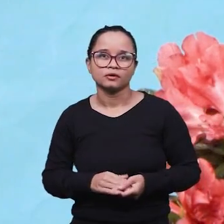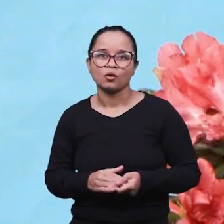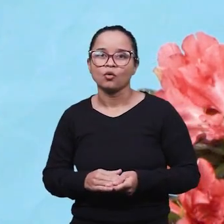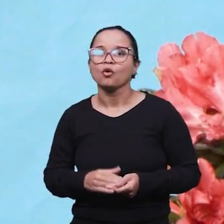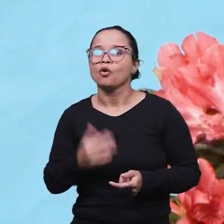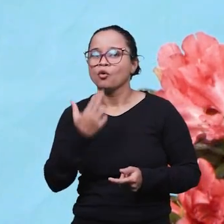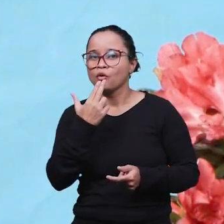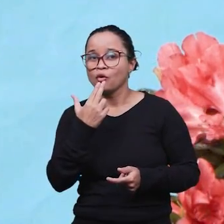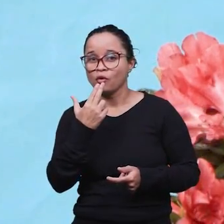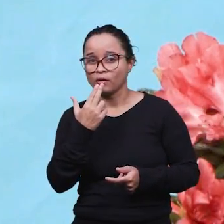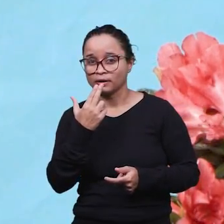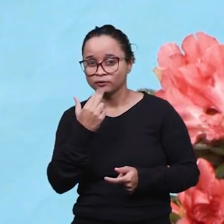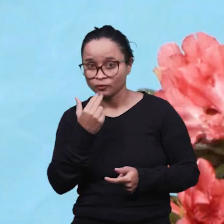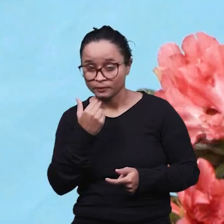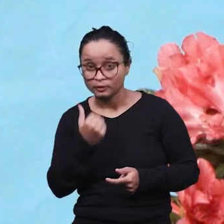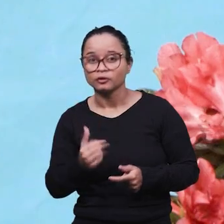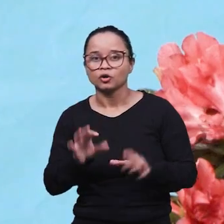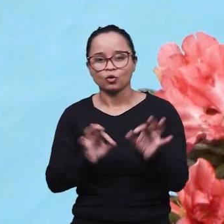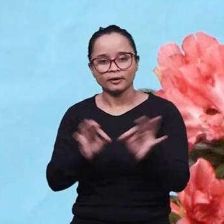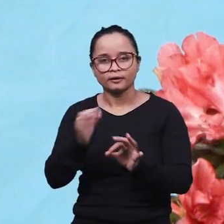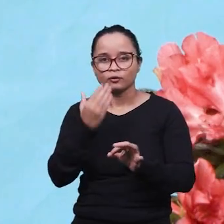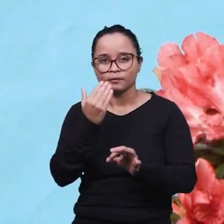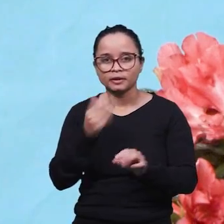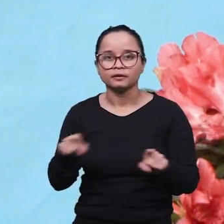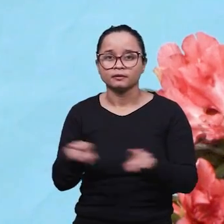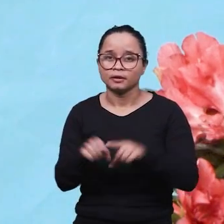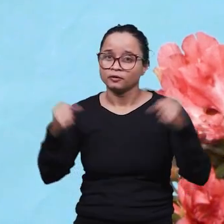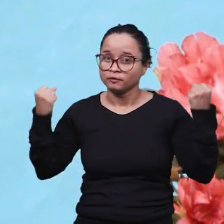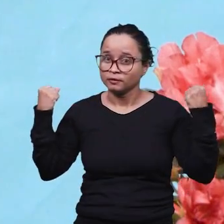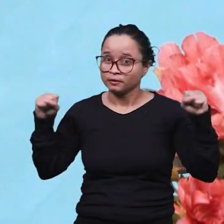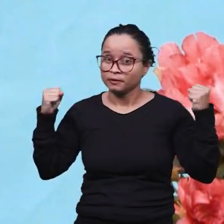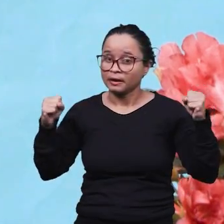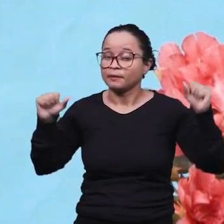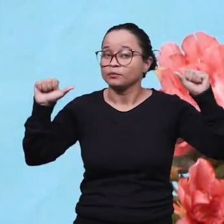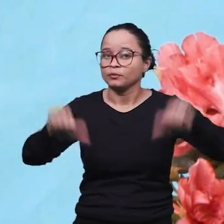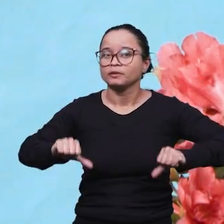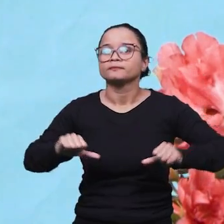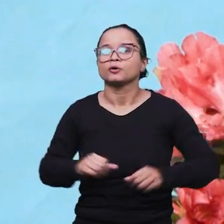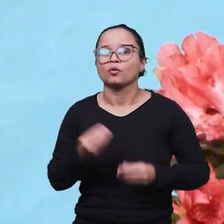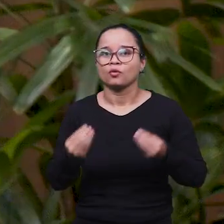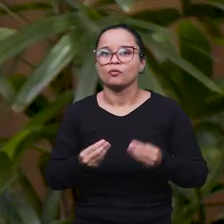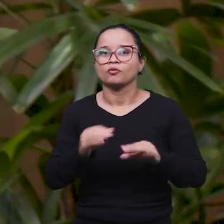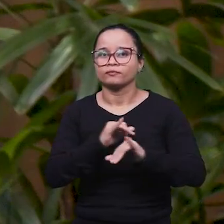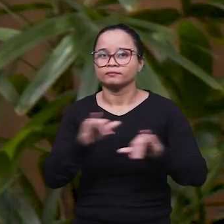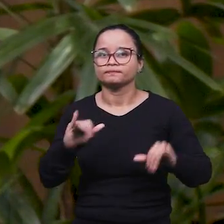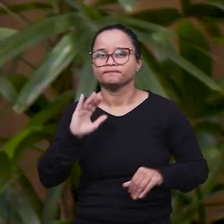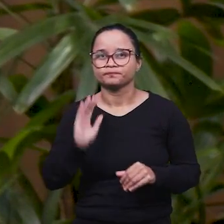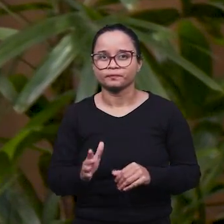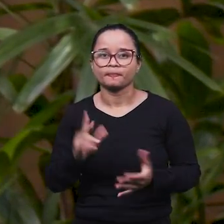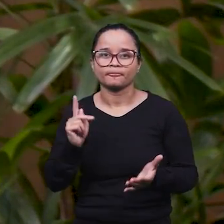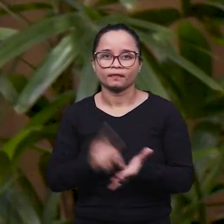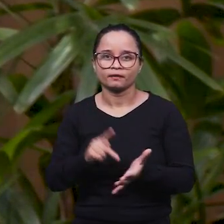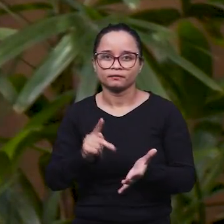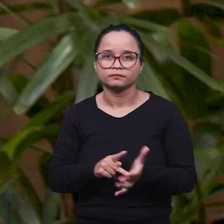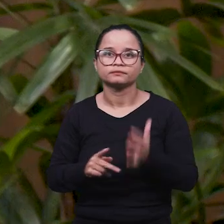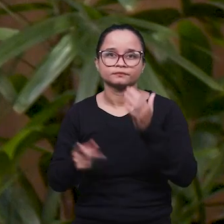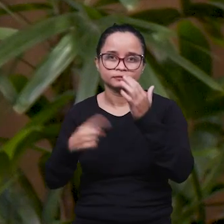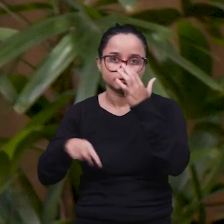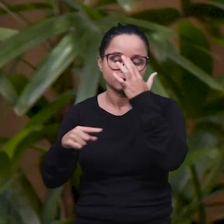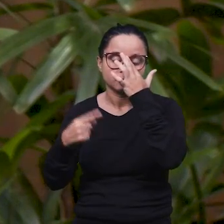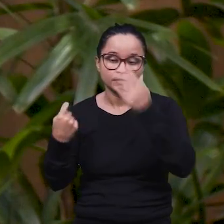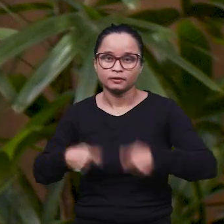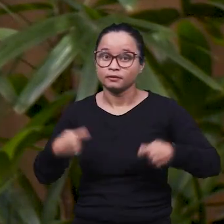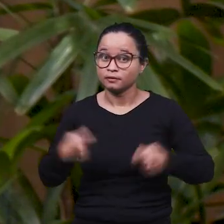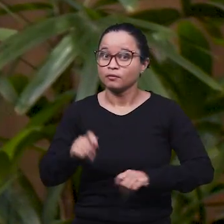atividade física na maioria dos casos, para evitar complicações graves, como essas que eu citei. É verdade, a gente precisa se cuidar,